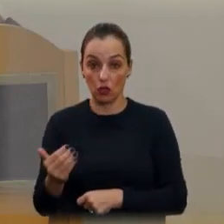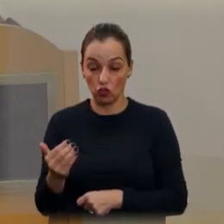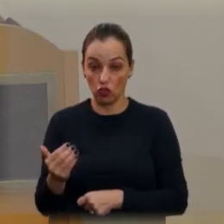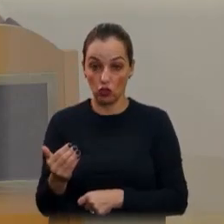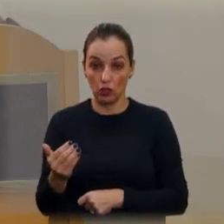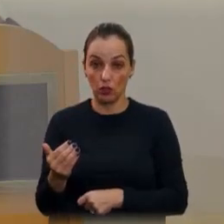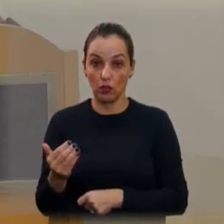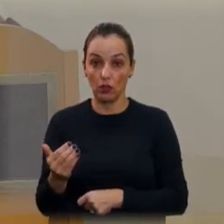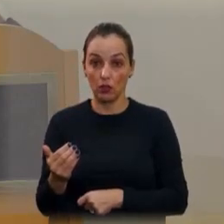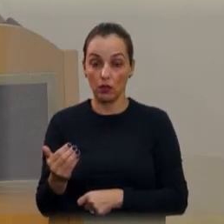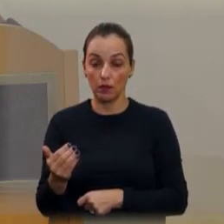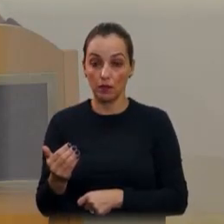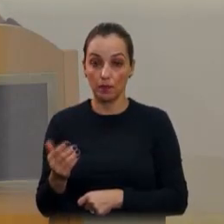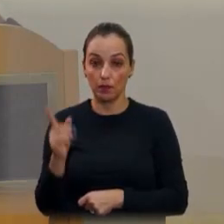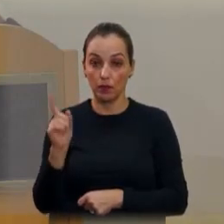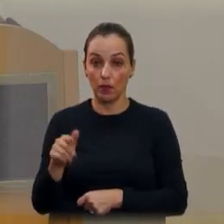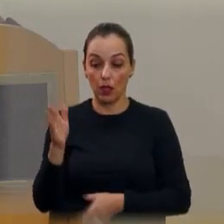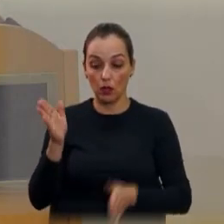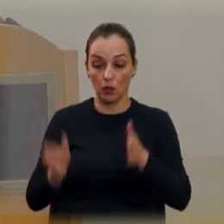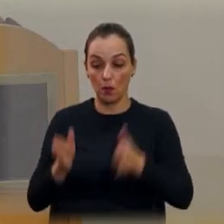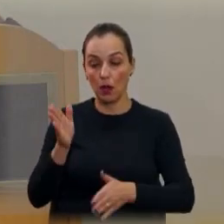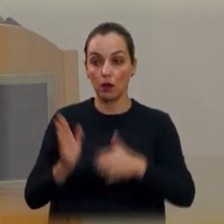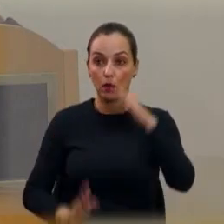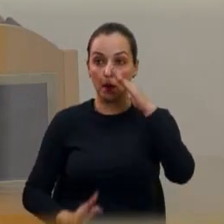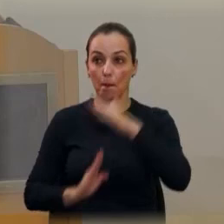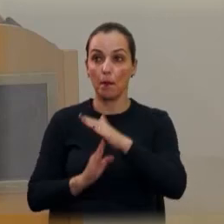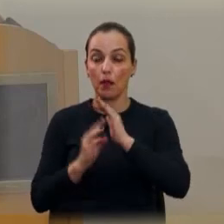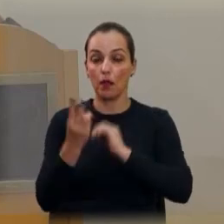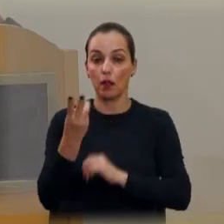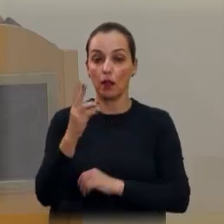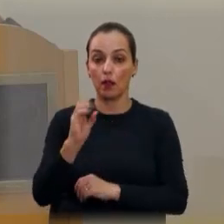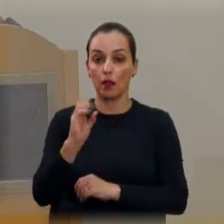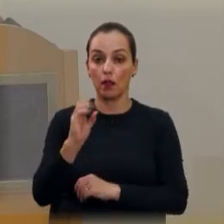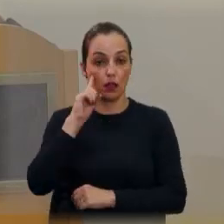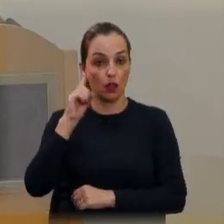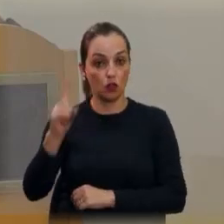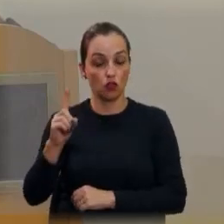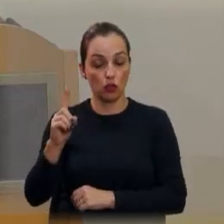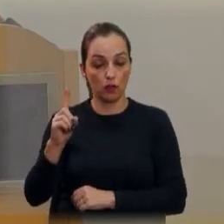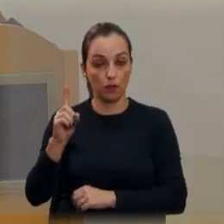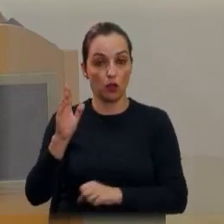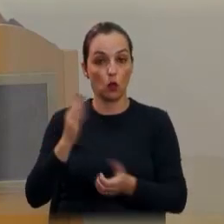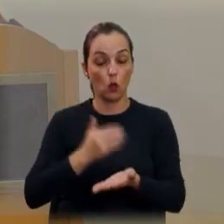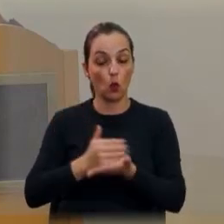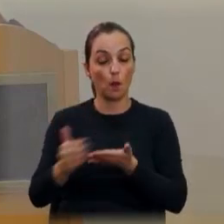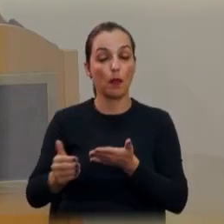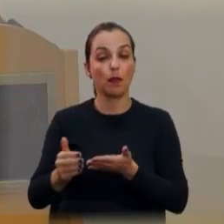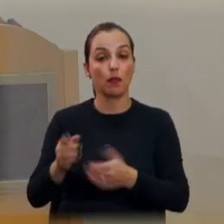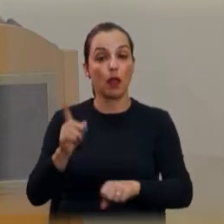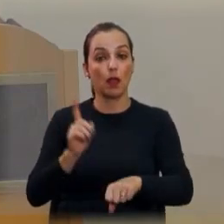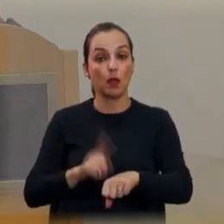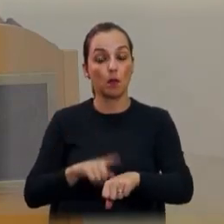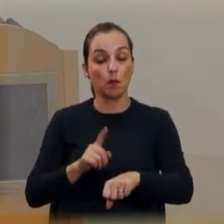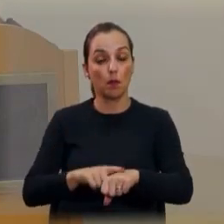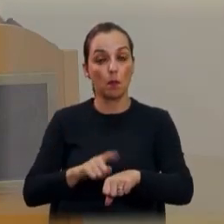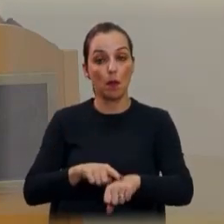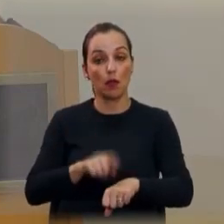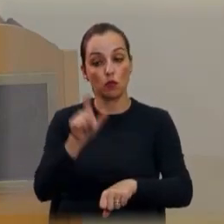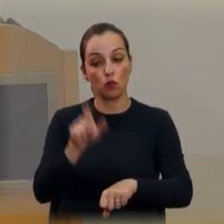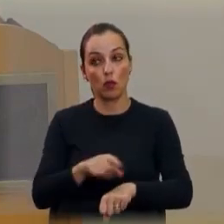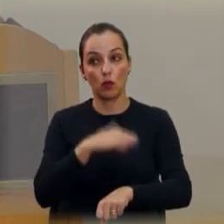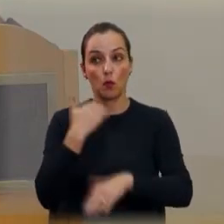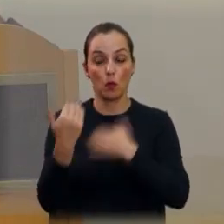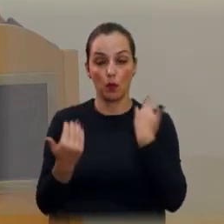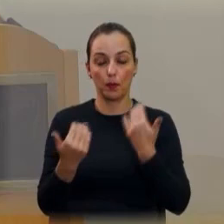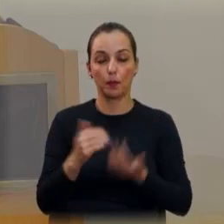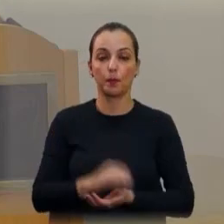concessionários falecidos, no prazo máximo de 30 dias a contar do falecimento. Na